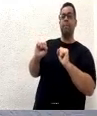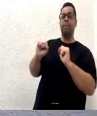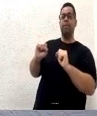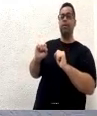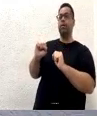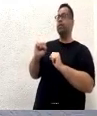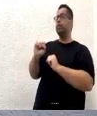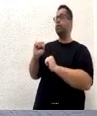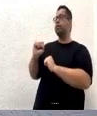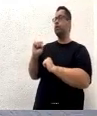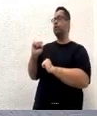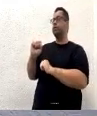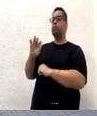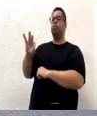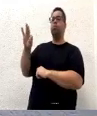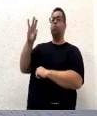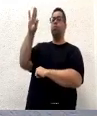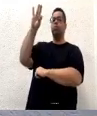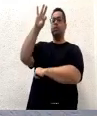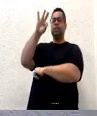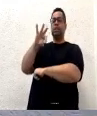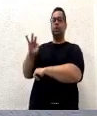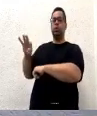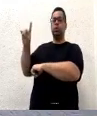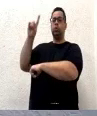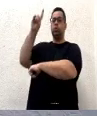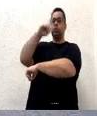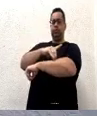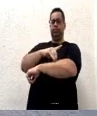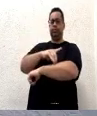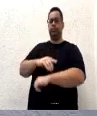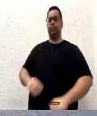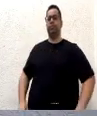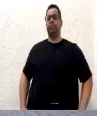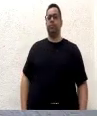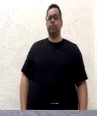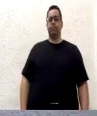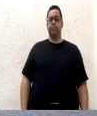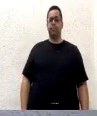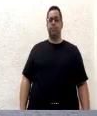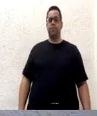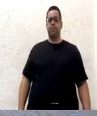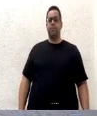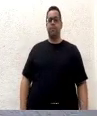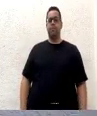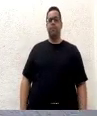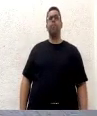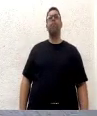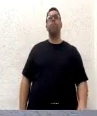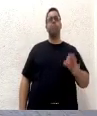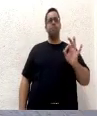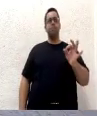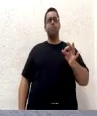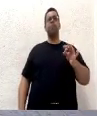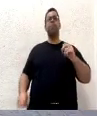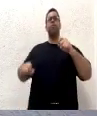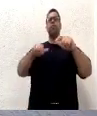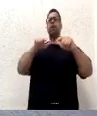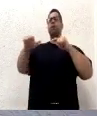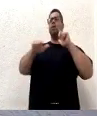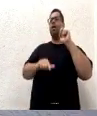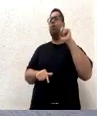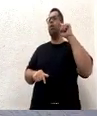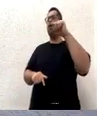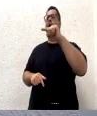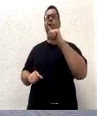Ele não consegue voar mais que isso. Então, é esses imóveis que nós vamos fazer. Qual que é o trabalho nesse dia? É entrar